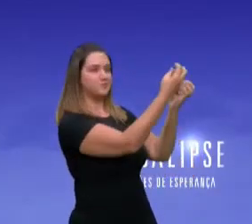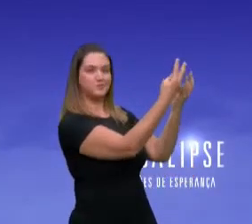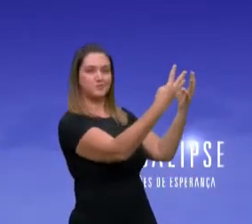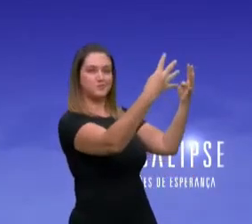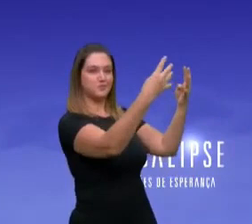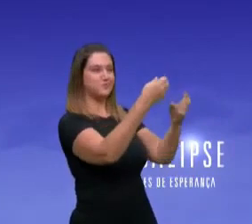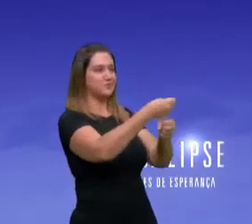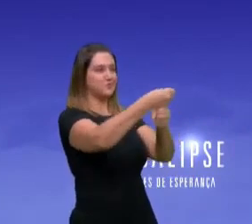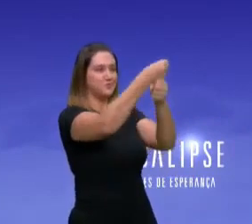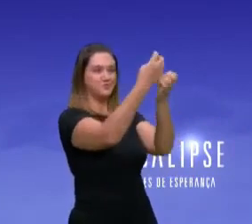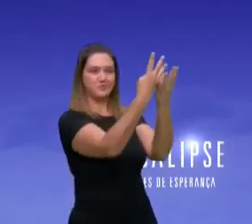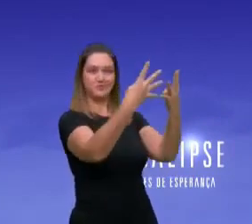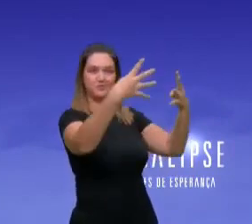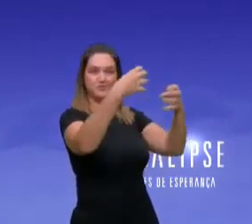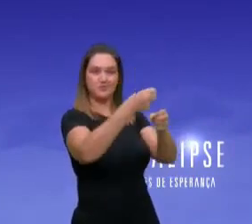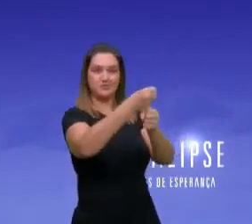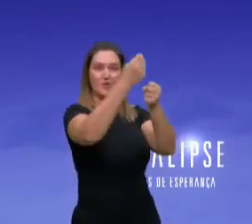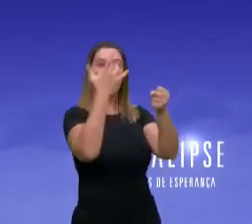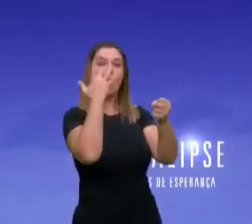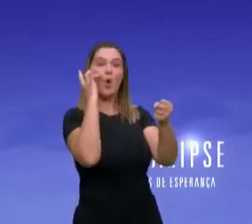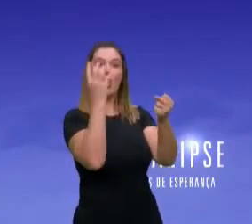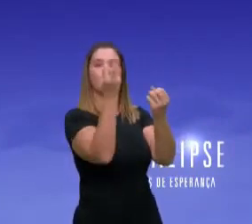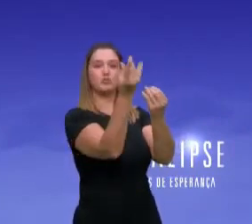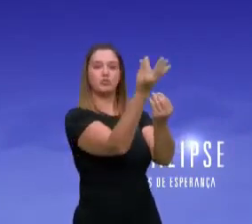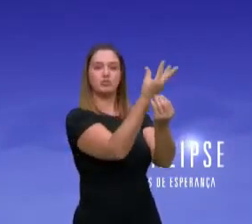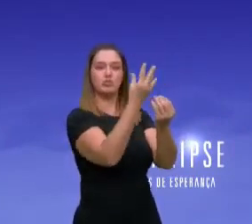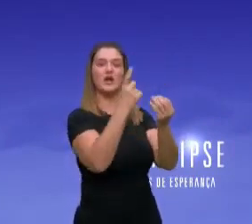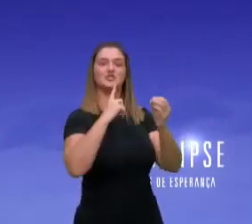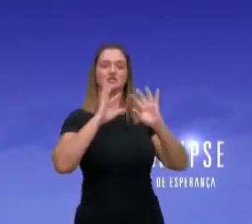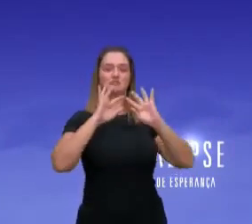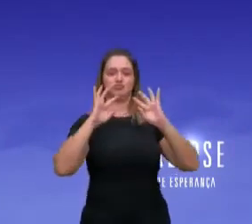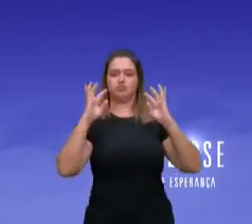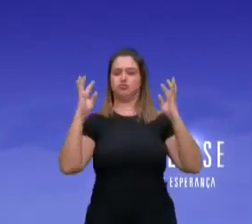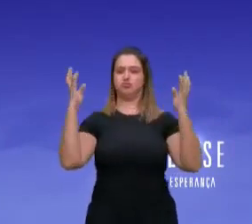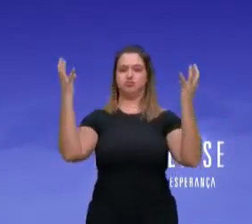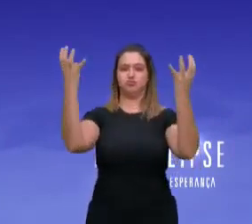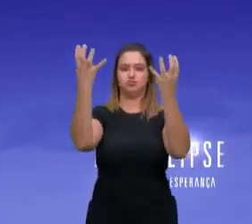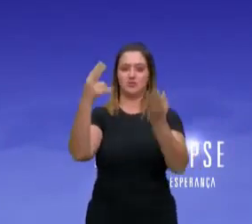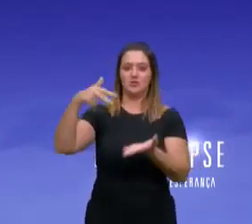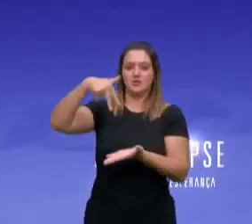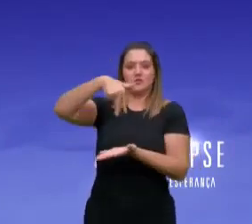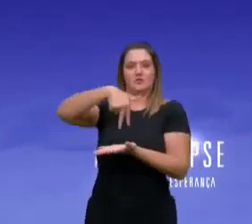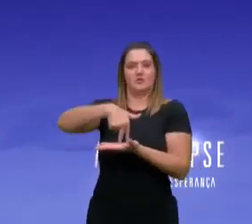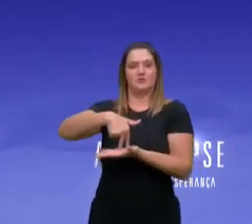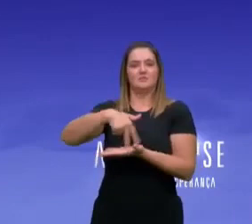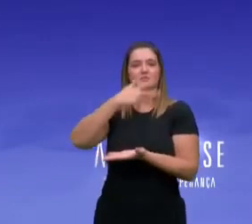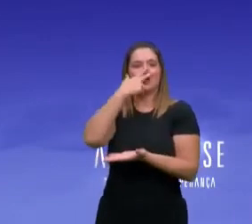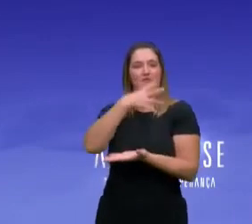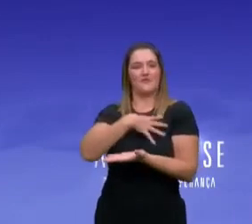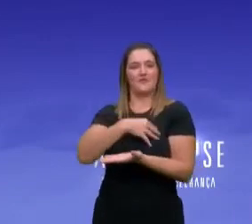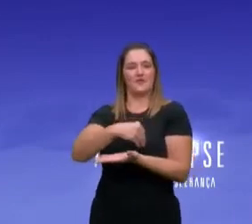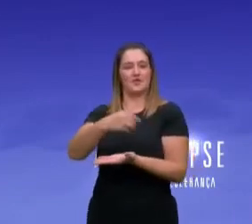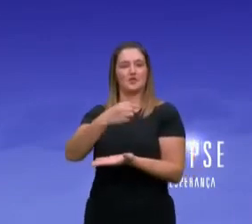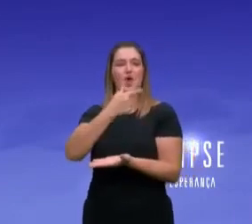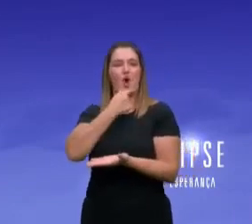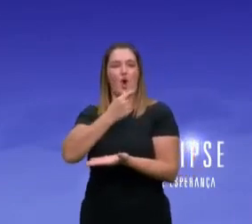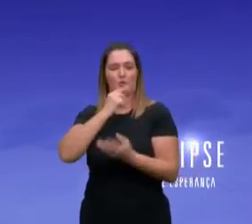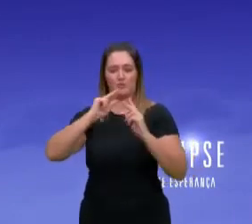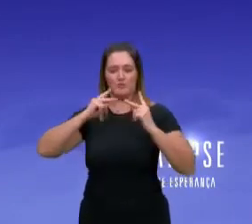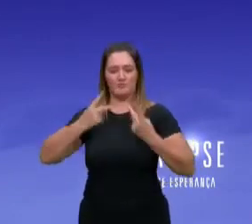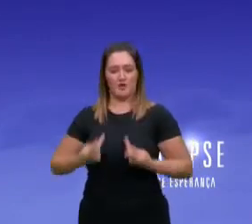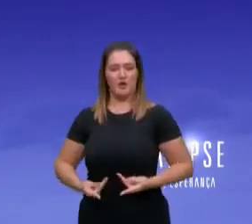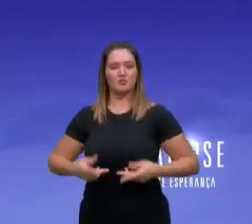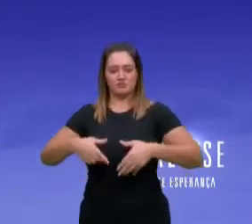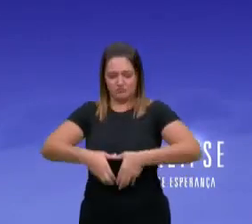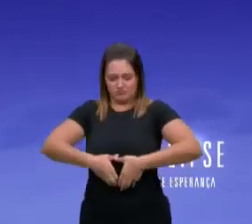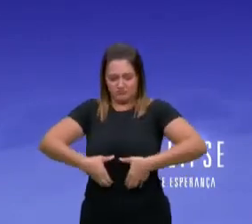de ouro. E se você ler o 13, fala assim, e no meio dos candeeiros, um semelhante a filho de homem, com vestes talares e